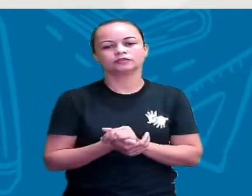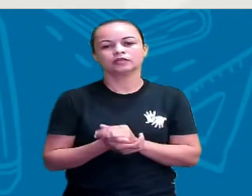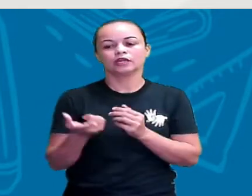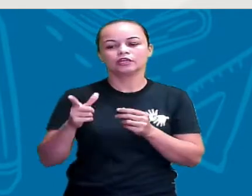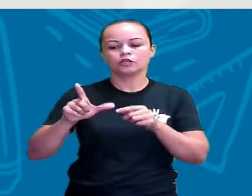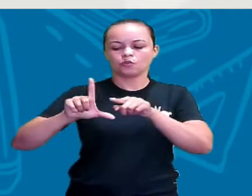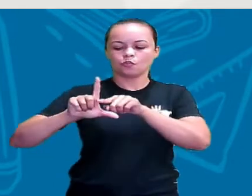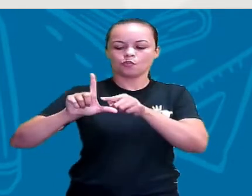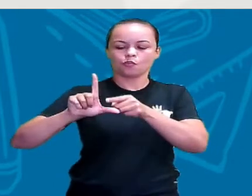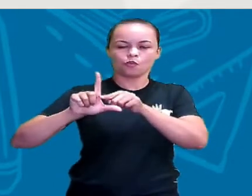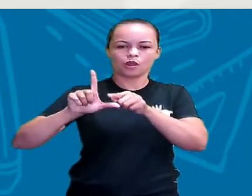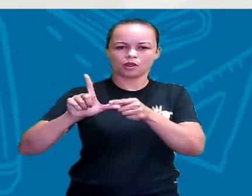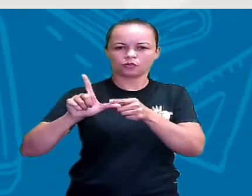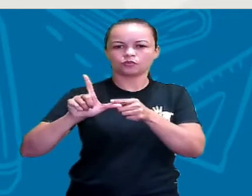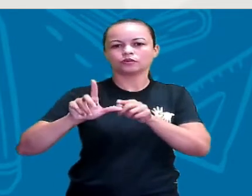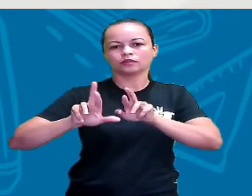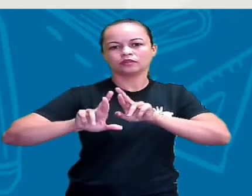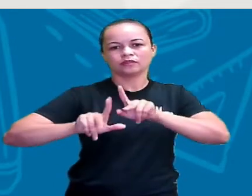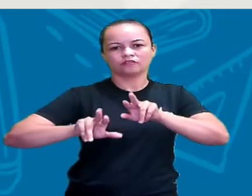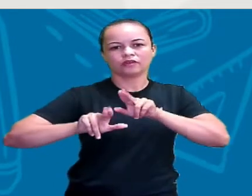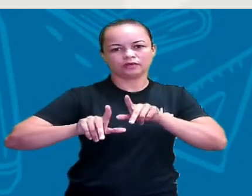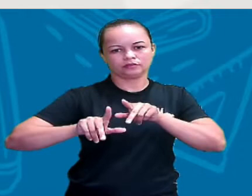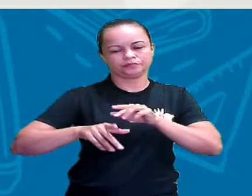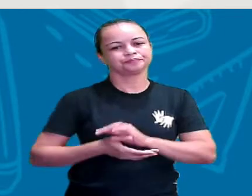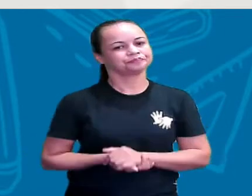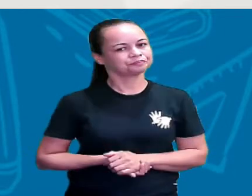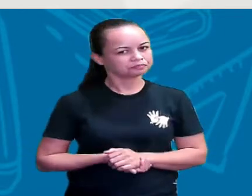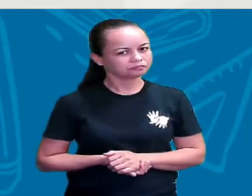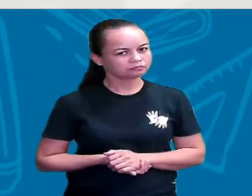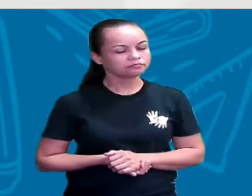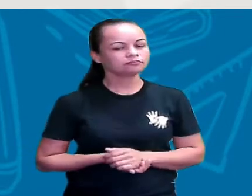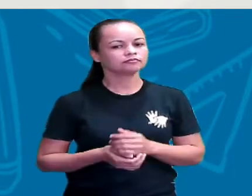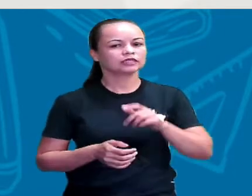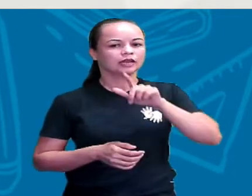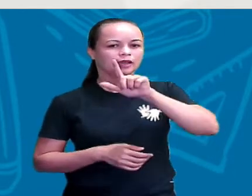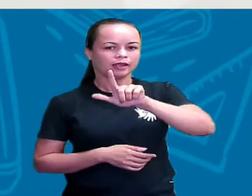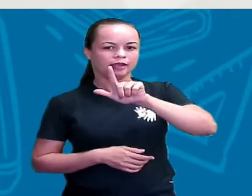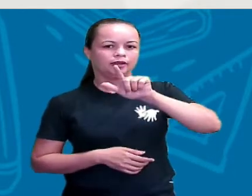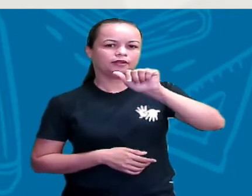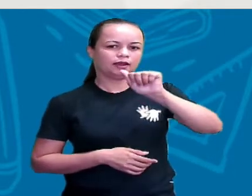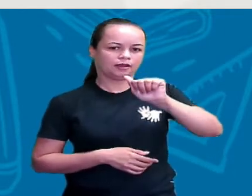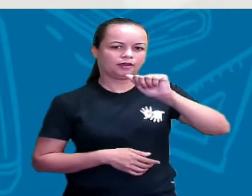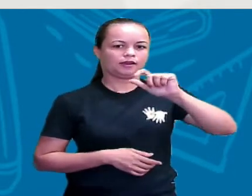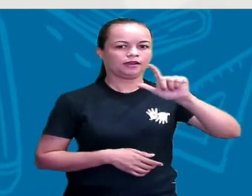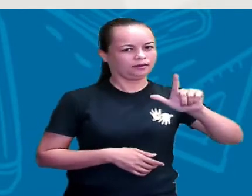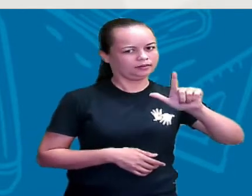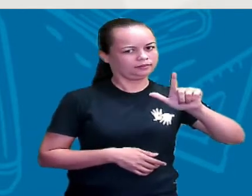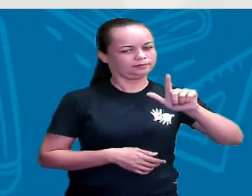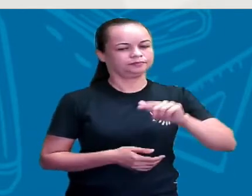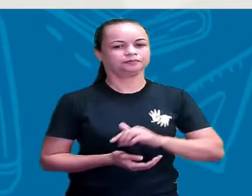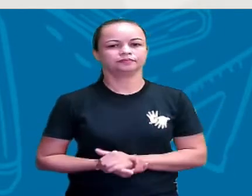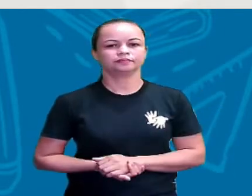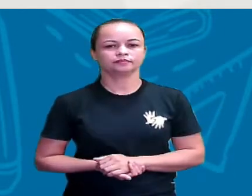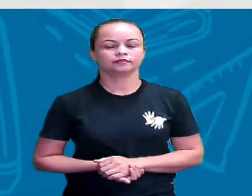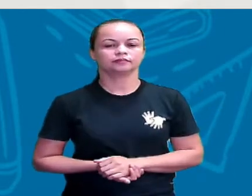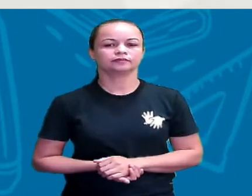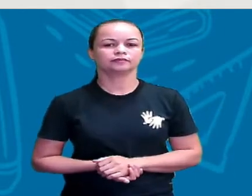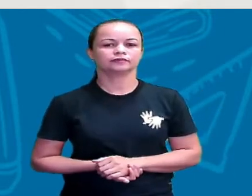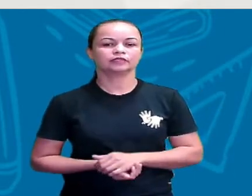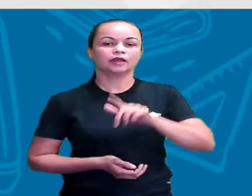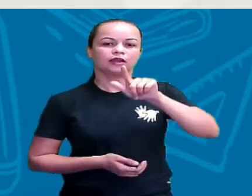um ângulo formado por eles congruentes, ok? Então, por isso ele é L-A-L,